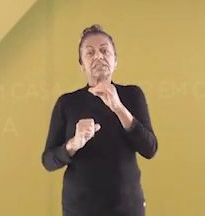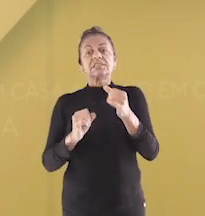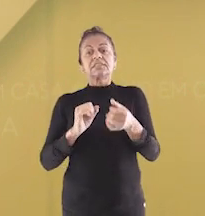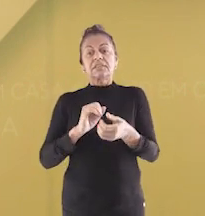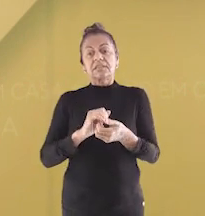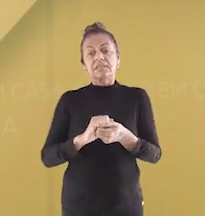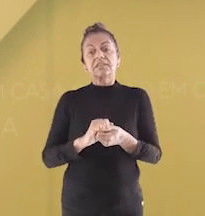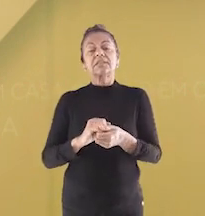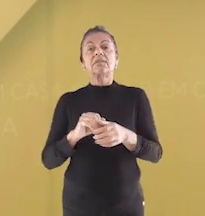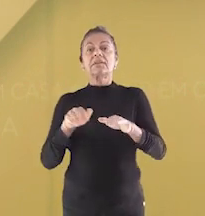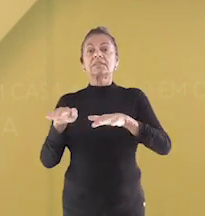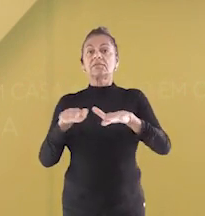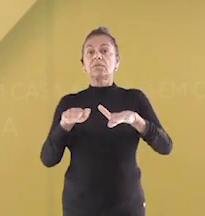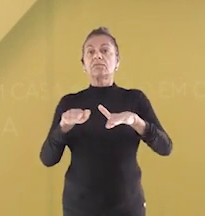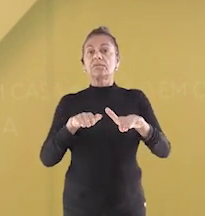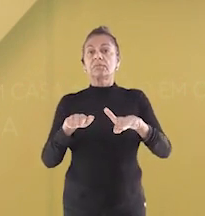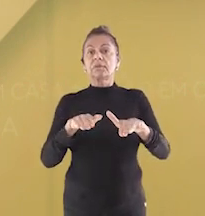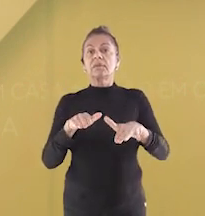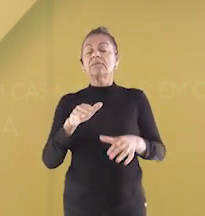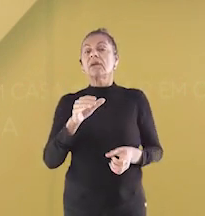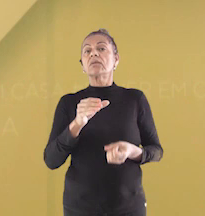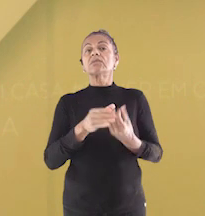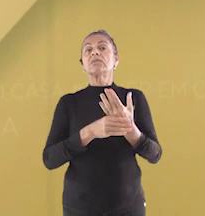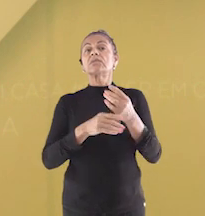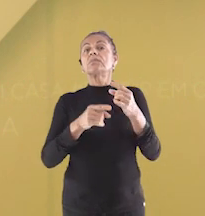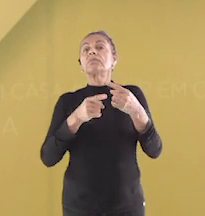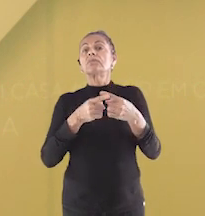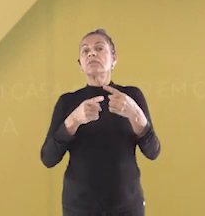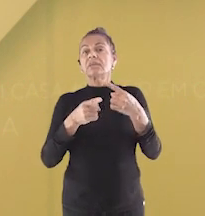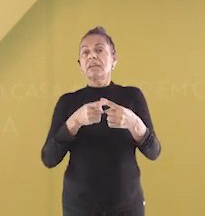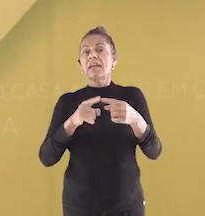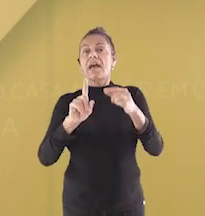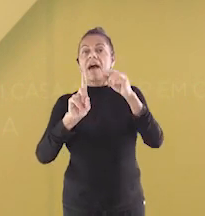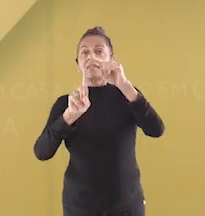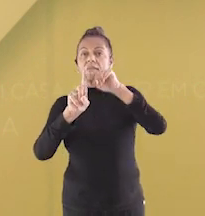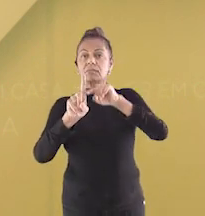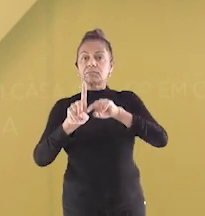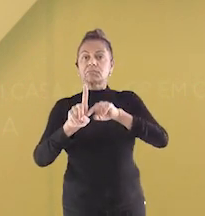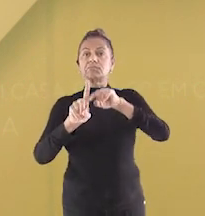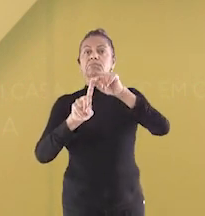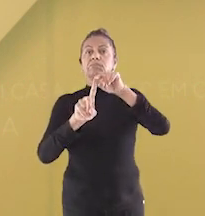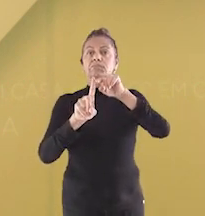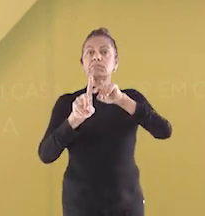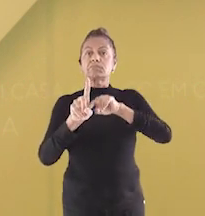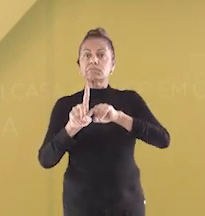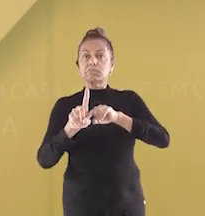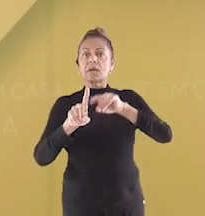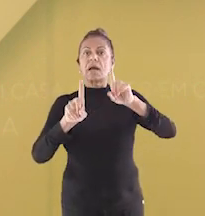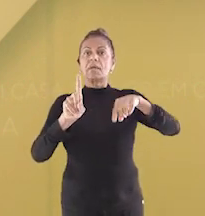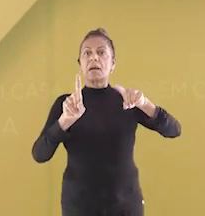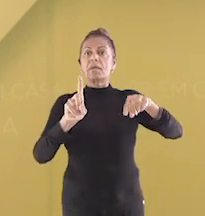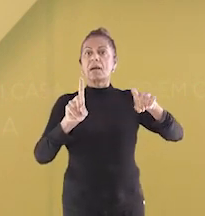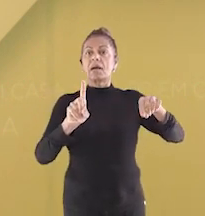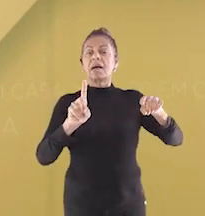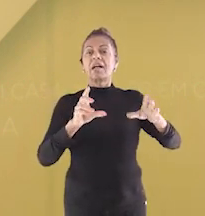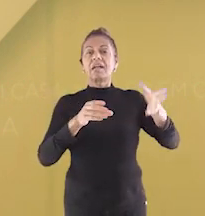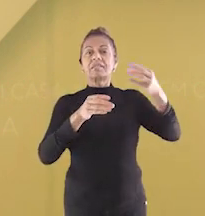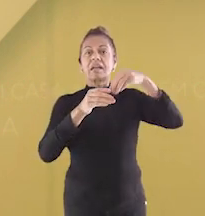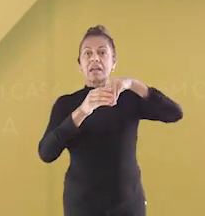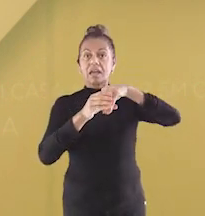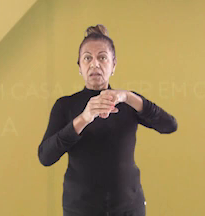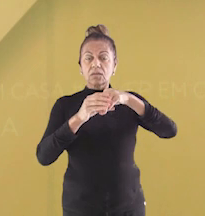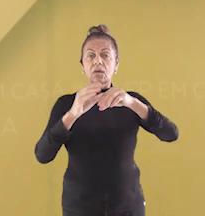e extremamente quente, o magma. Essas movimentações são causadas pela diferença de temperatura